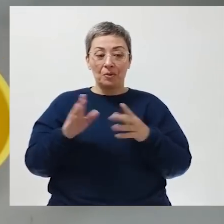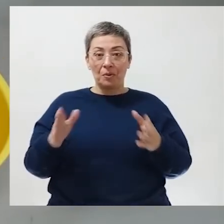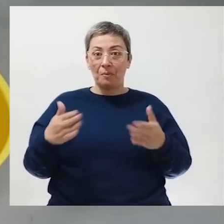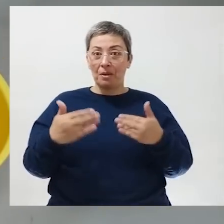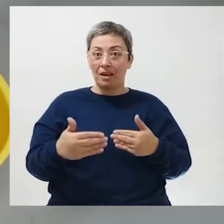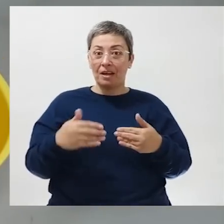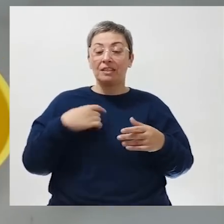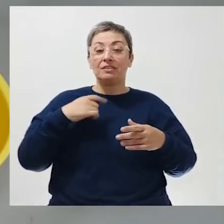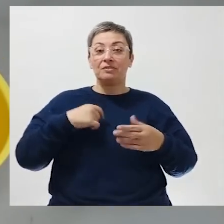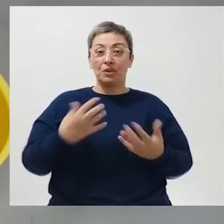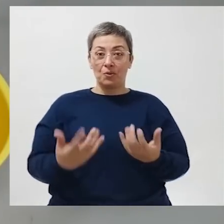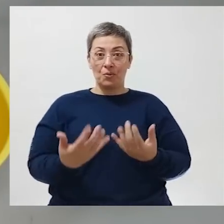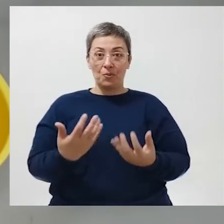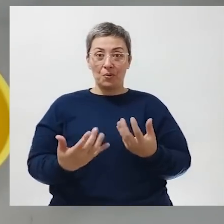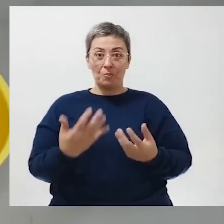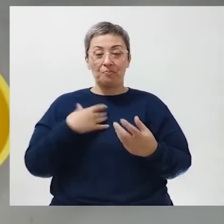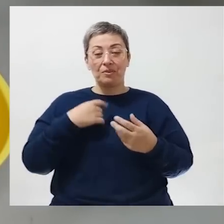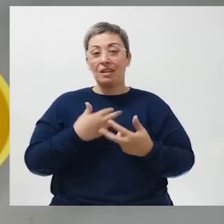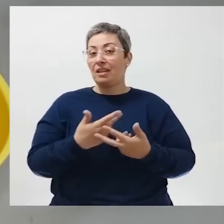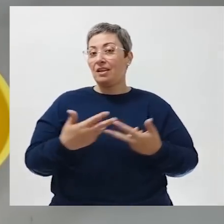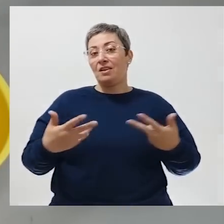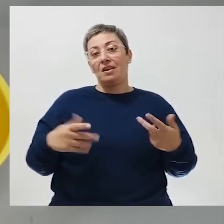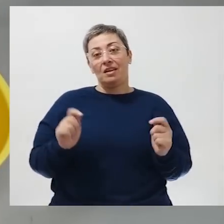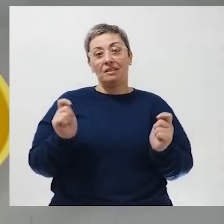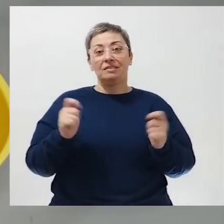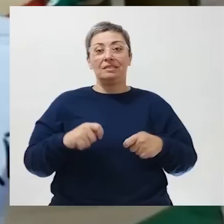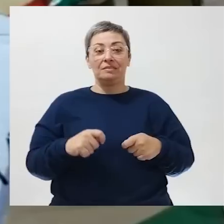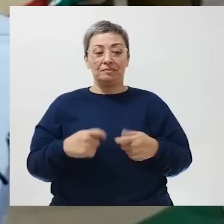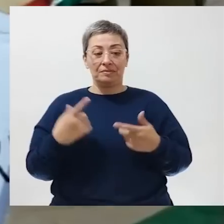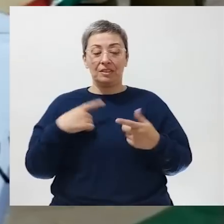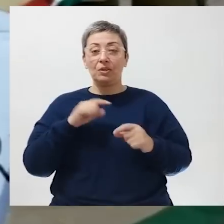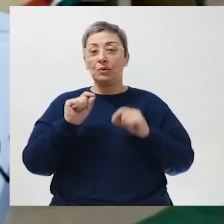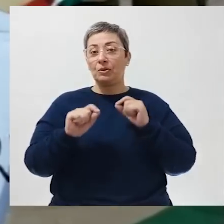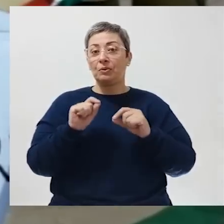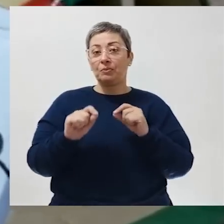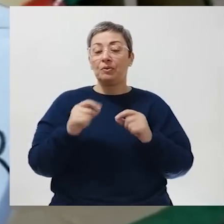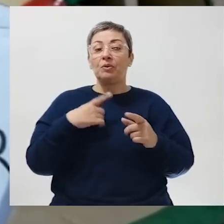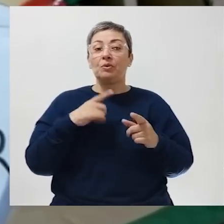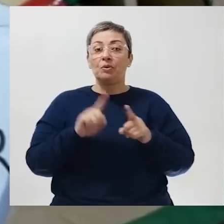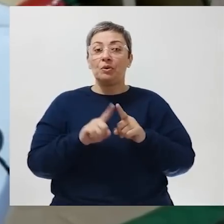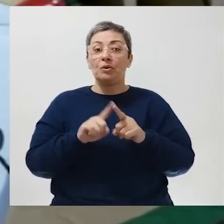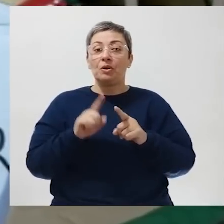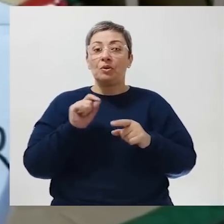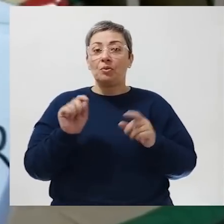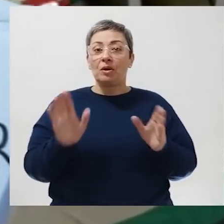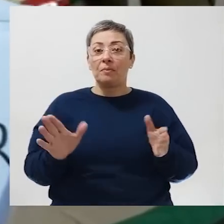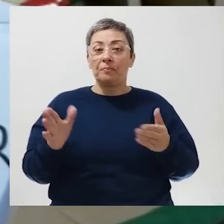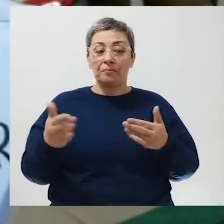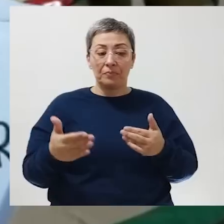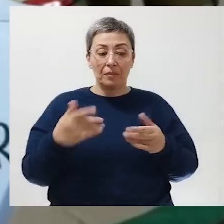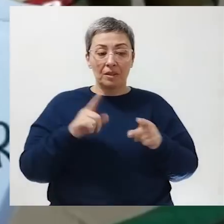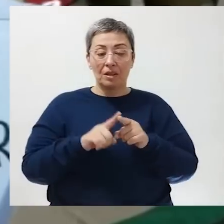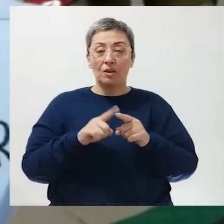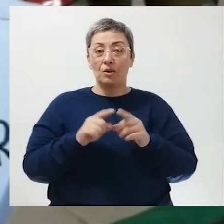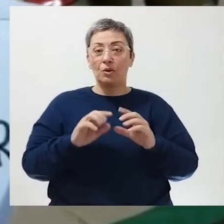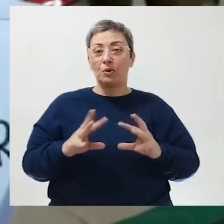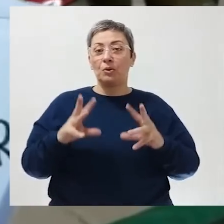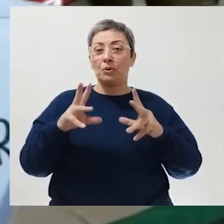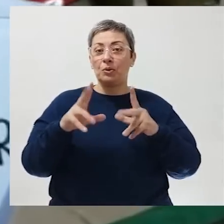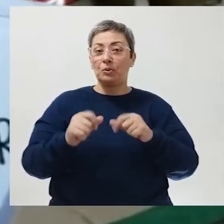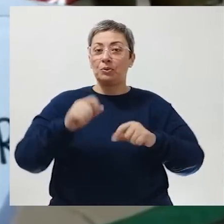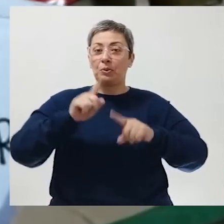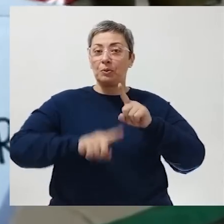vira um fogão. Ai, são tantas possibilidades. Quem aí fez uma caixinha com todos